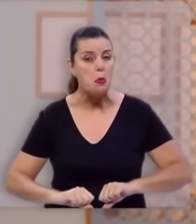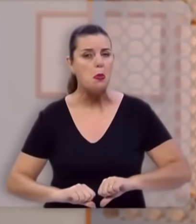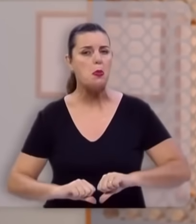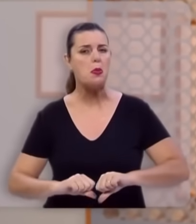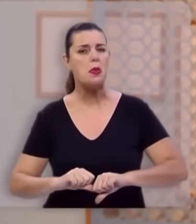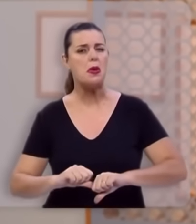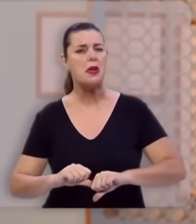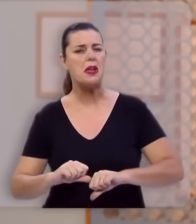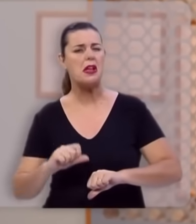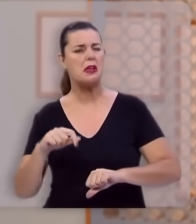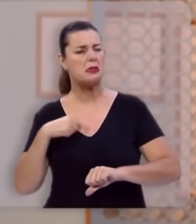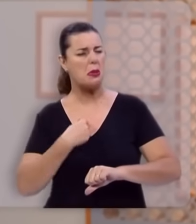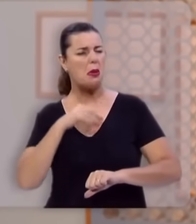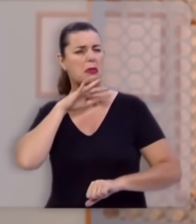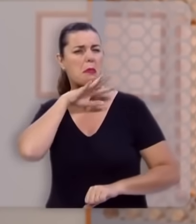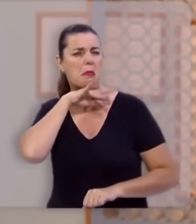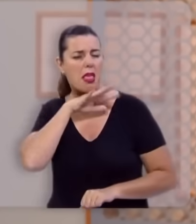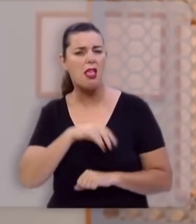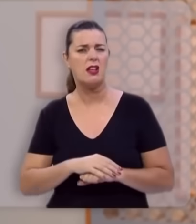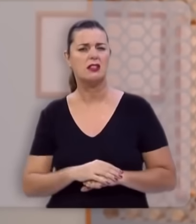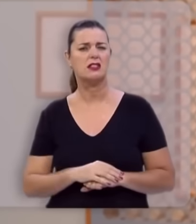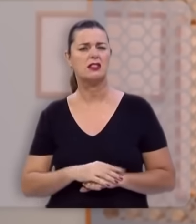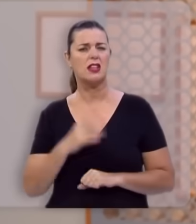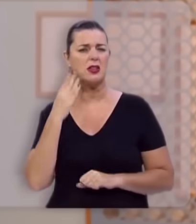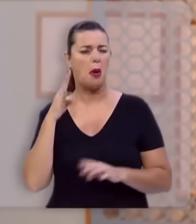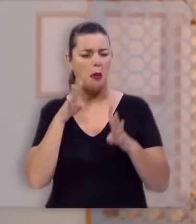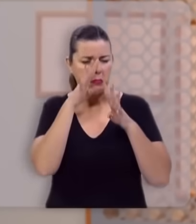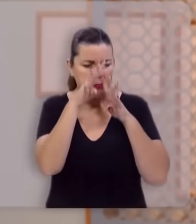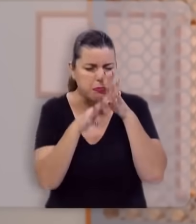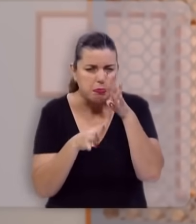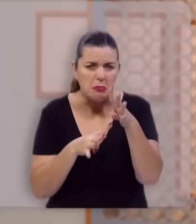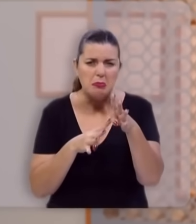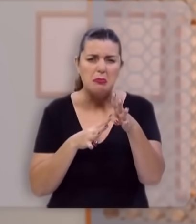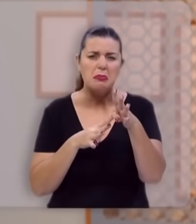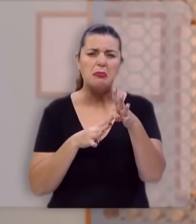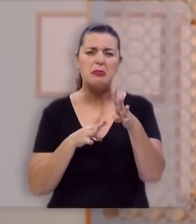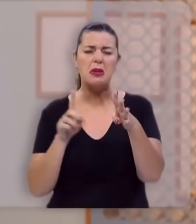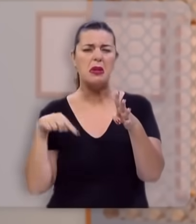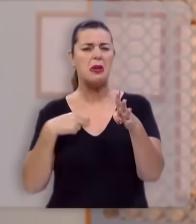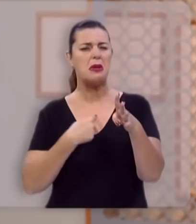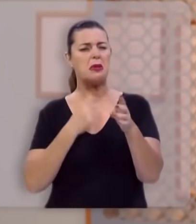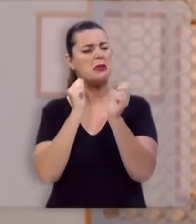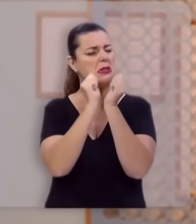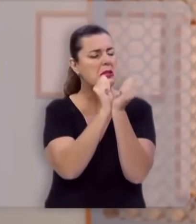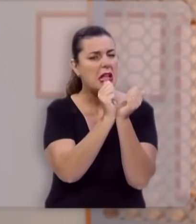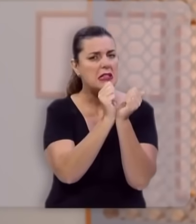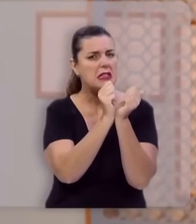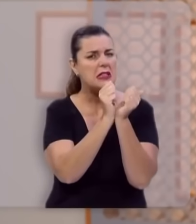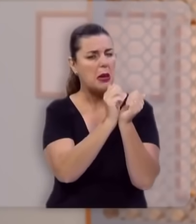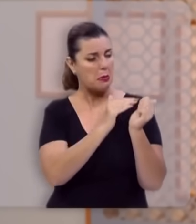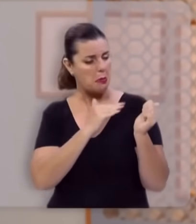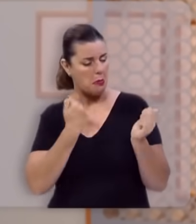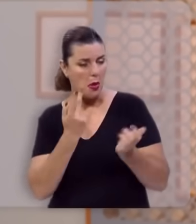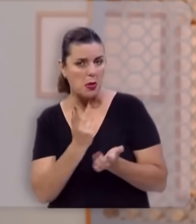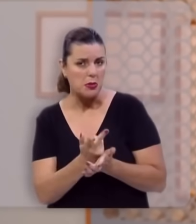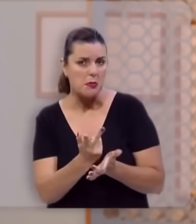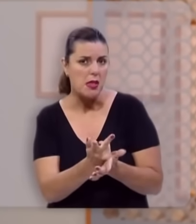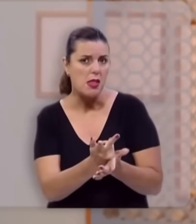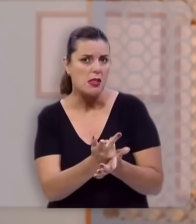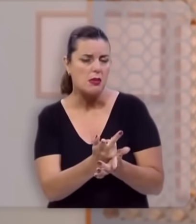de depravação, de condenação, de escravidão, de morte,